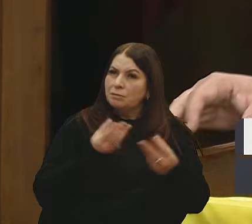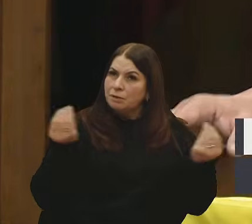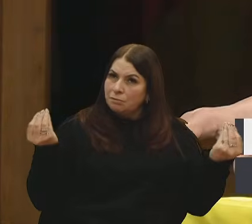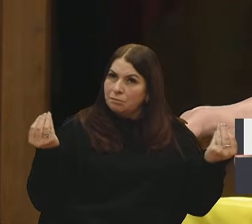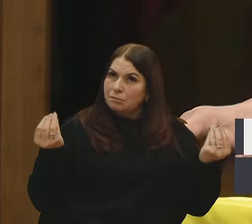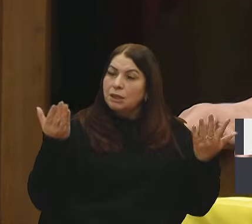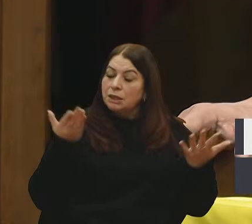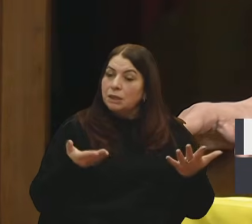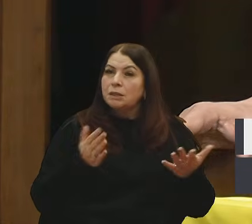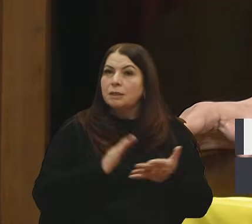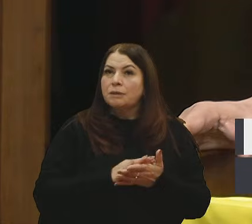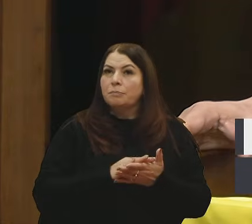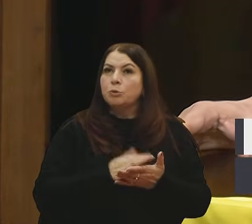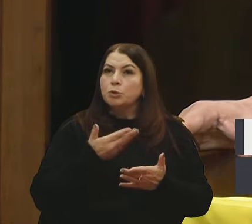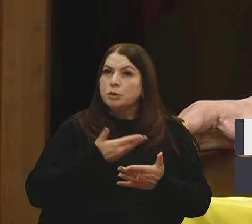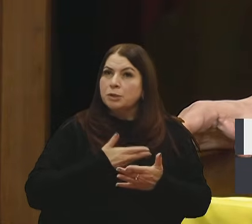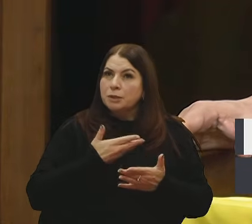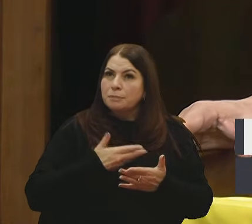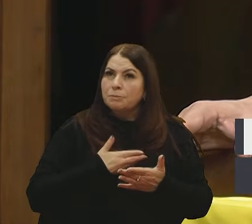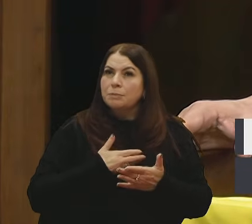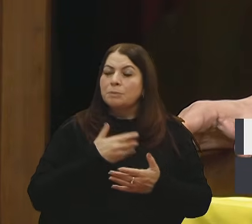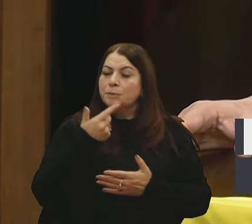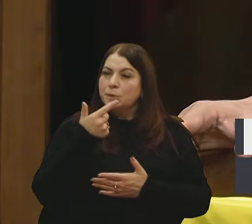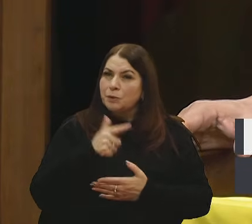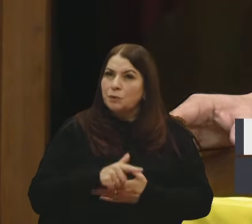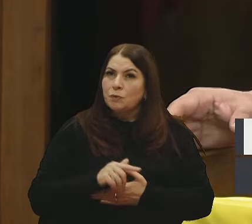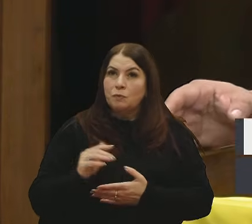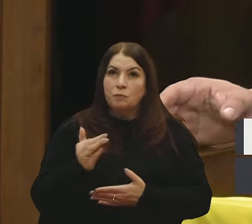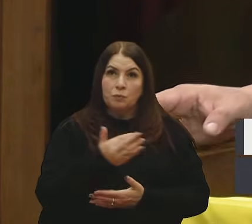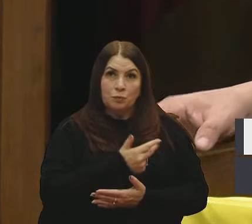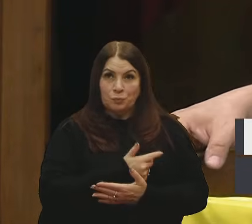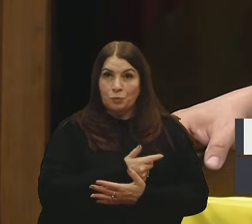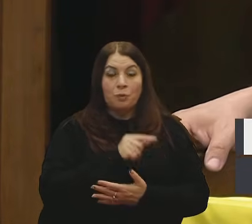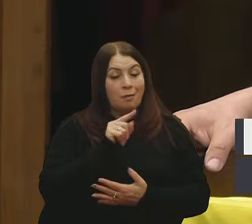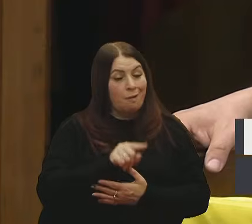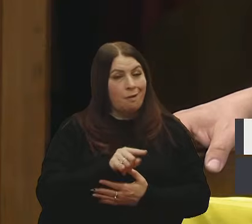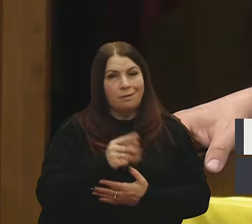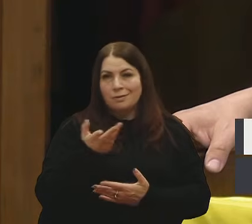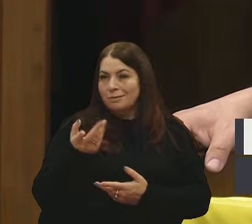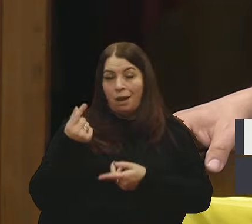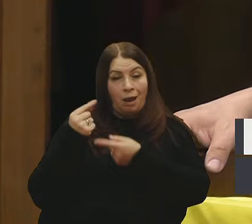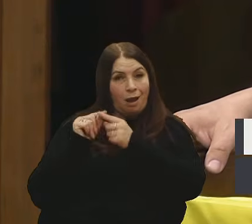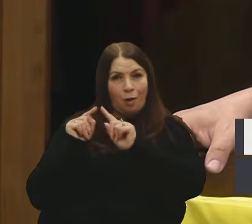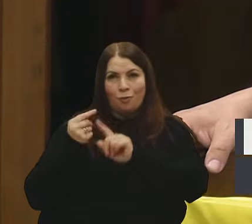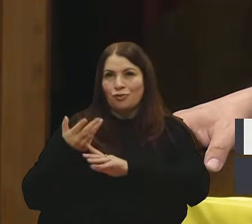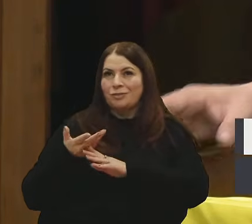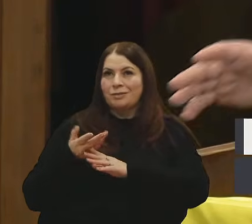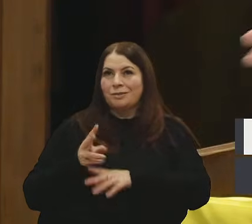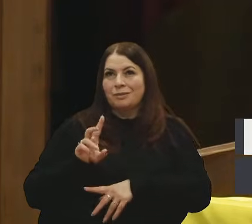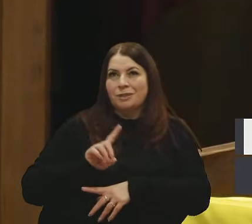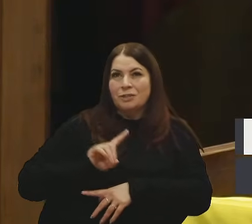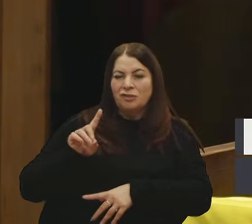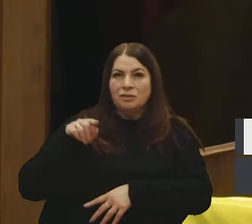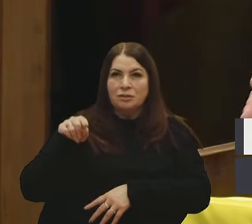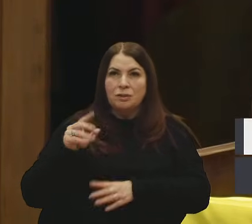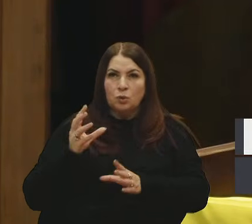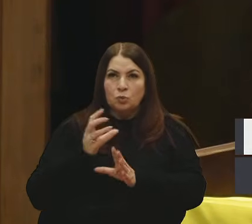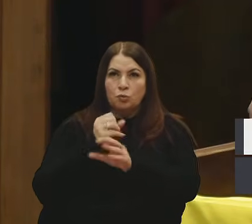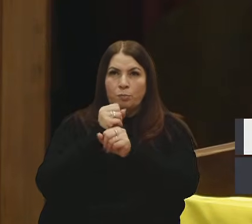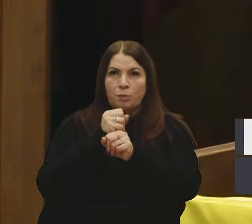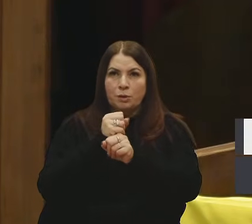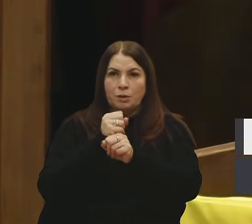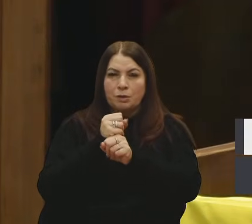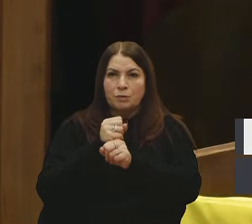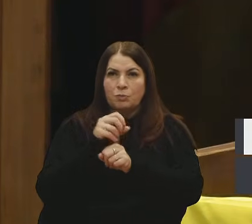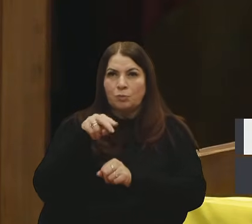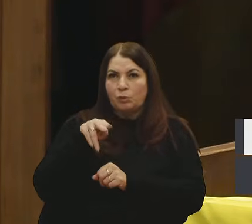abundantemente para os amigos, mais uma vez tudo. Essa é a lógica da direita que, somada à lógica